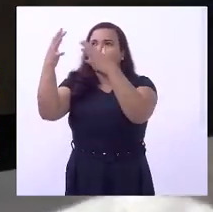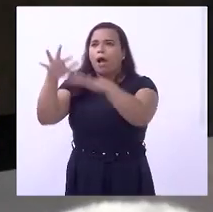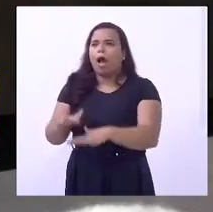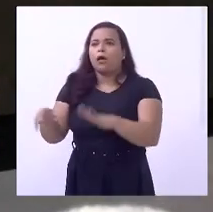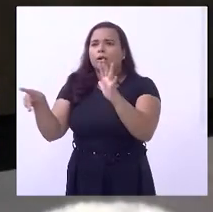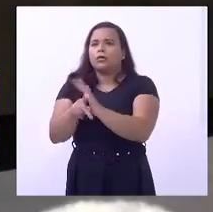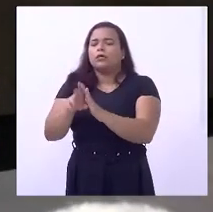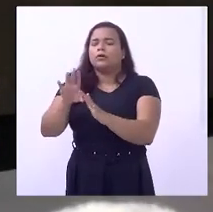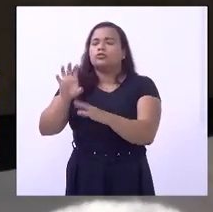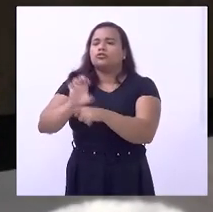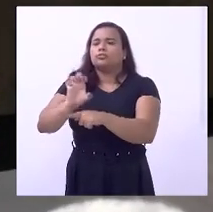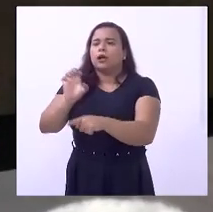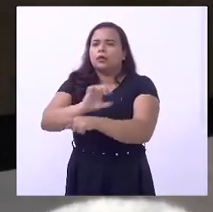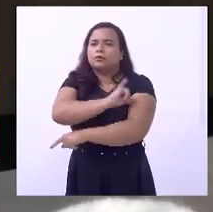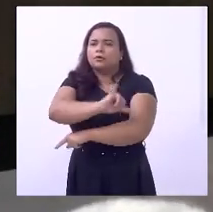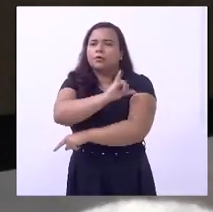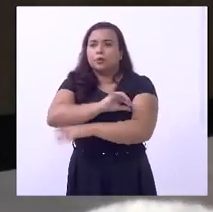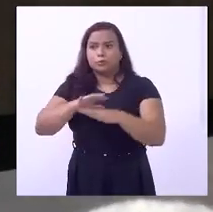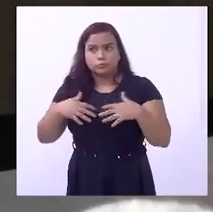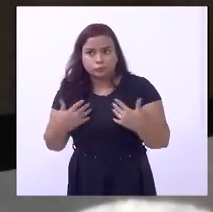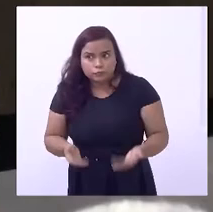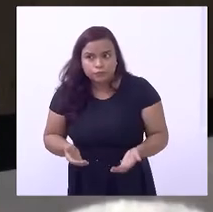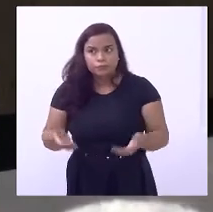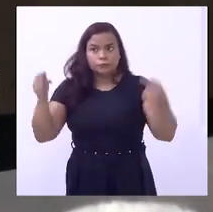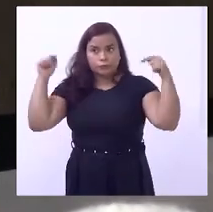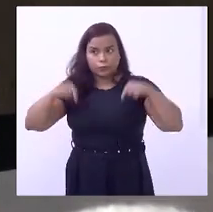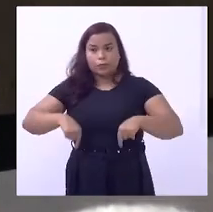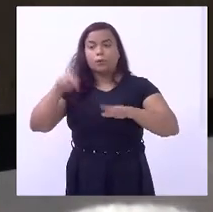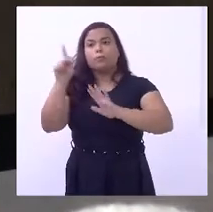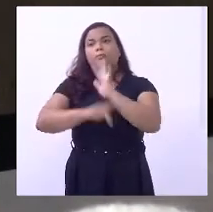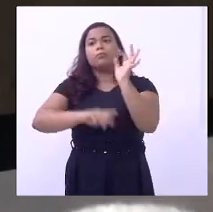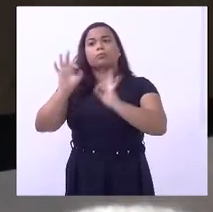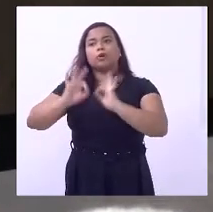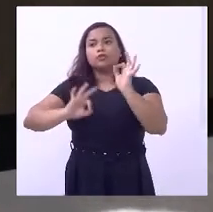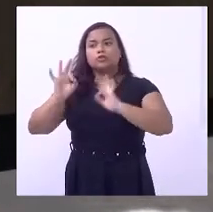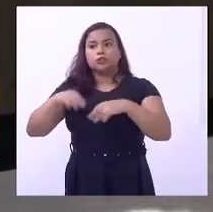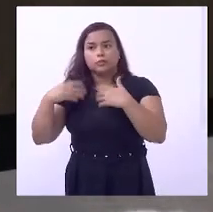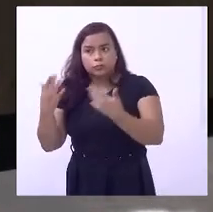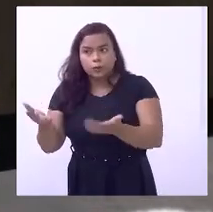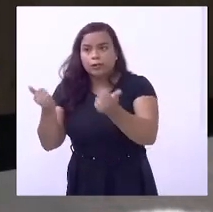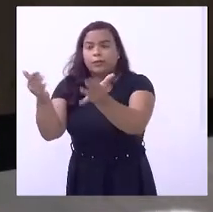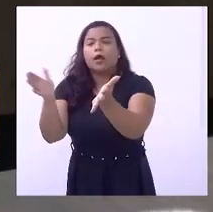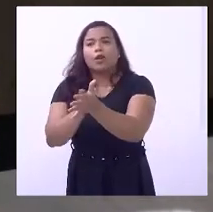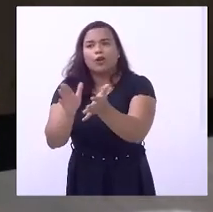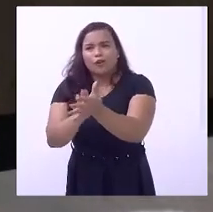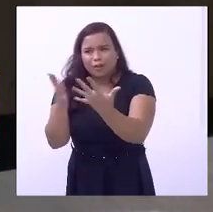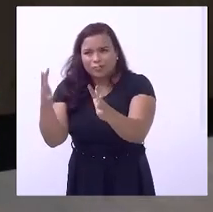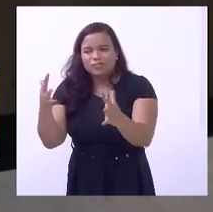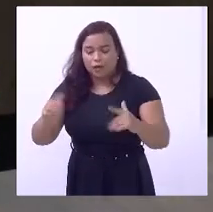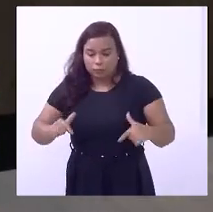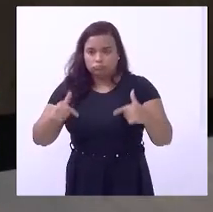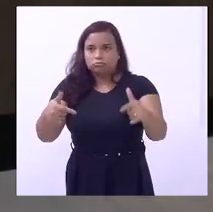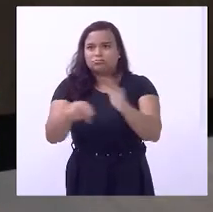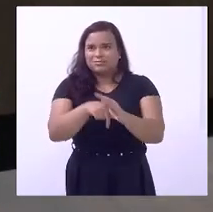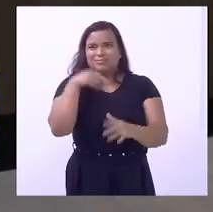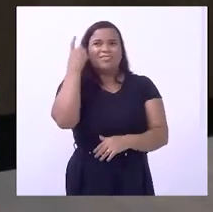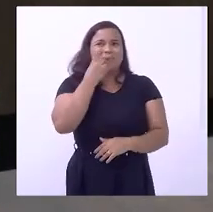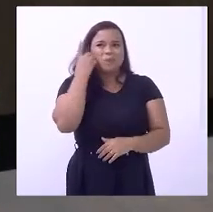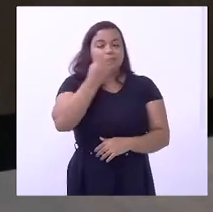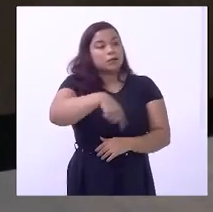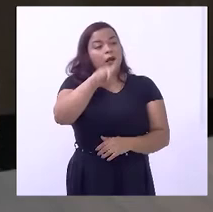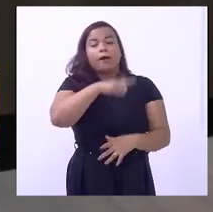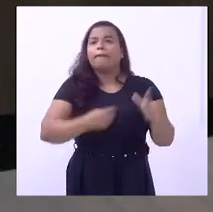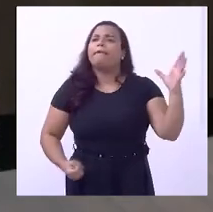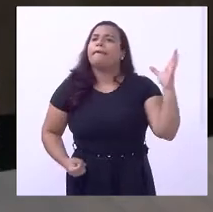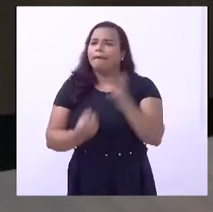Rio de Janeiro. Então, considerando que o atual projeto, eu quero aqui elogiar a iniciativa dos deputados, fizeram a